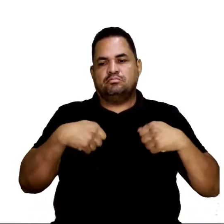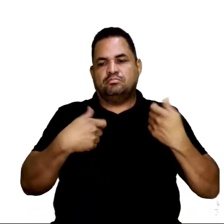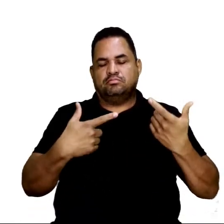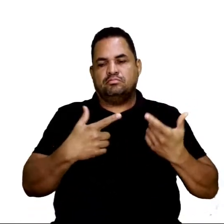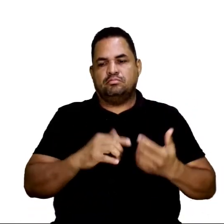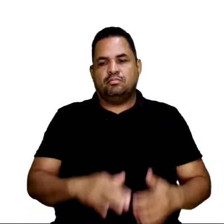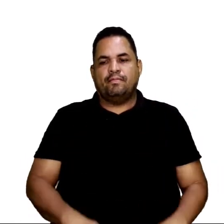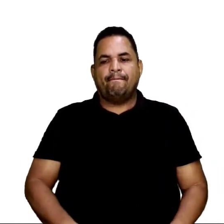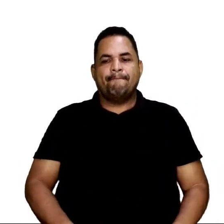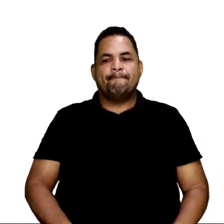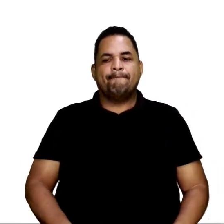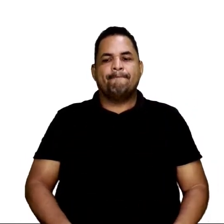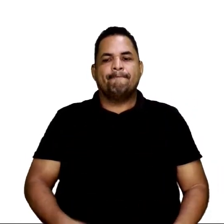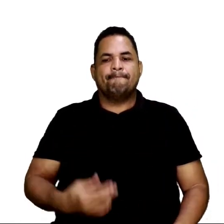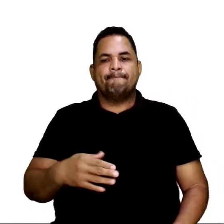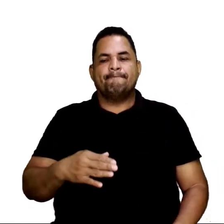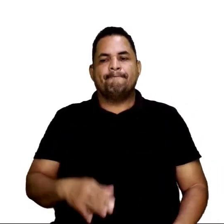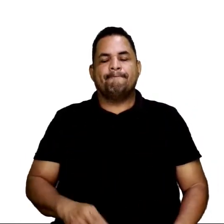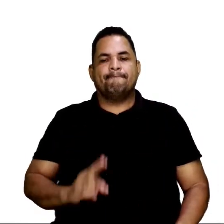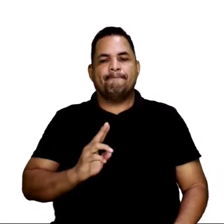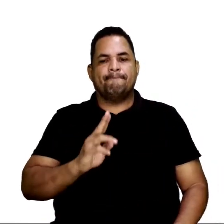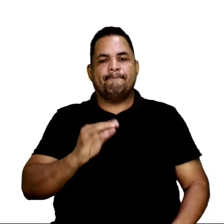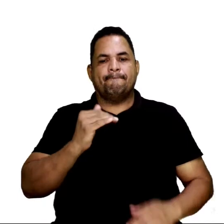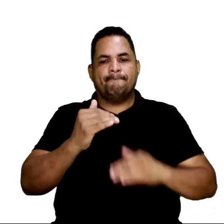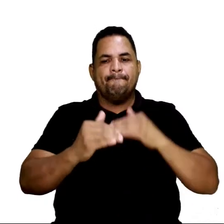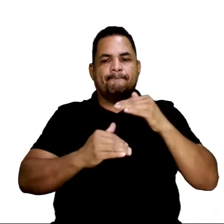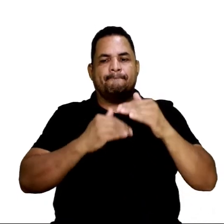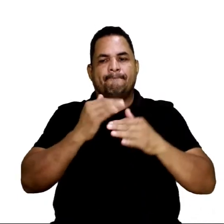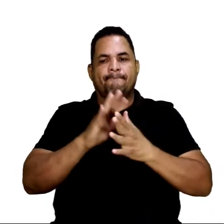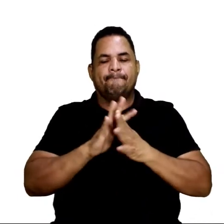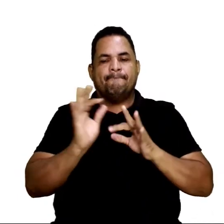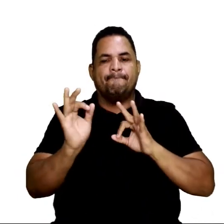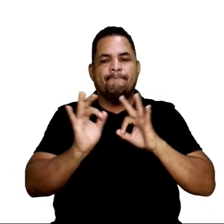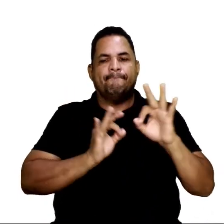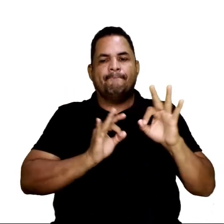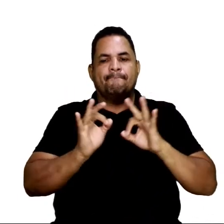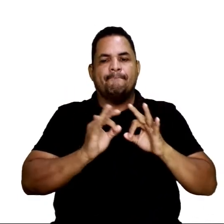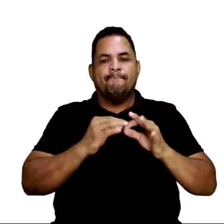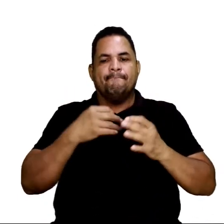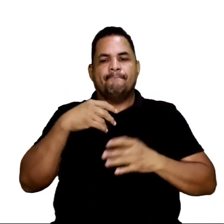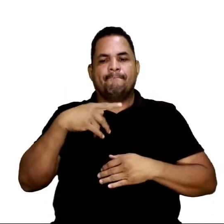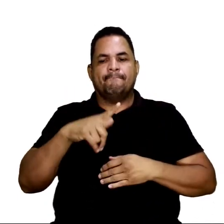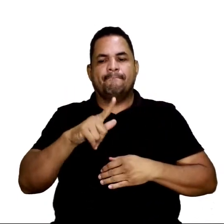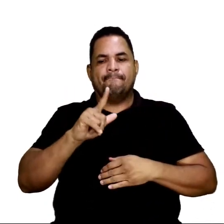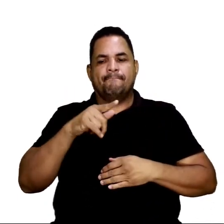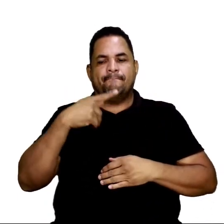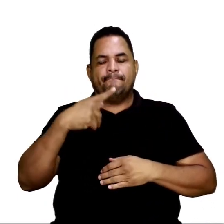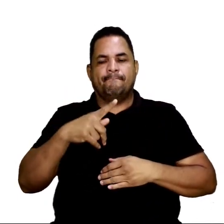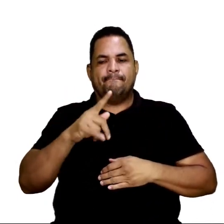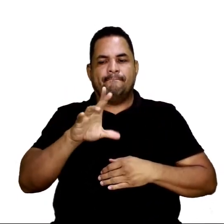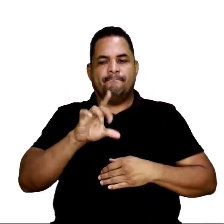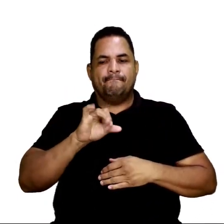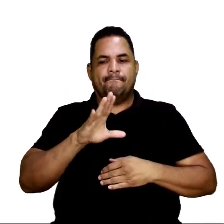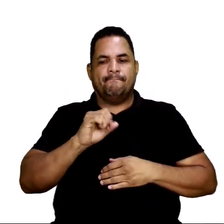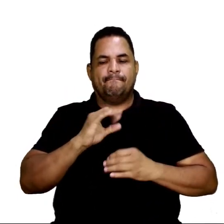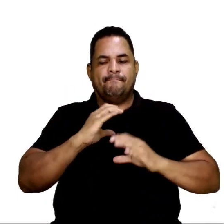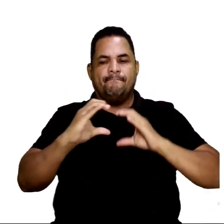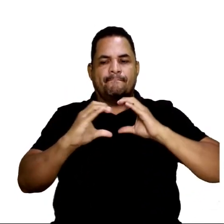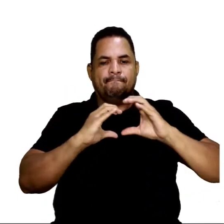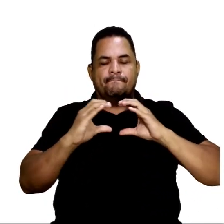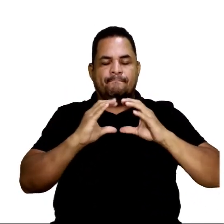possibilidade a essa continuidade desse desenvolvimento e formar a placenta, tá? Que é essa comunicação